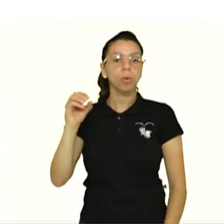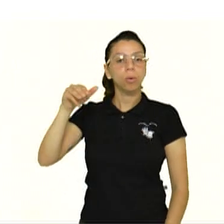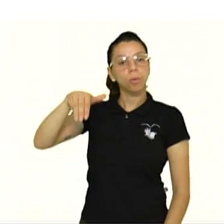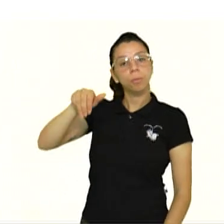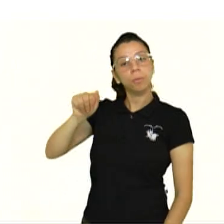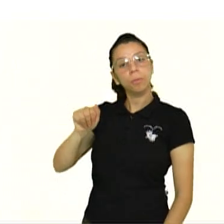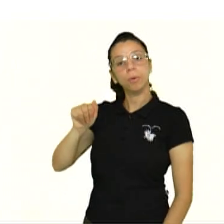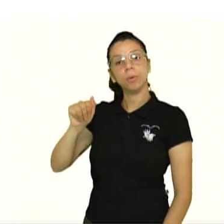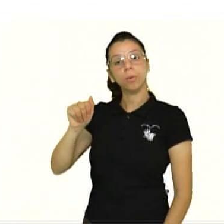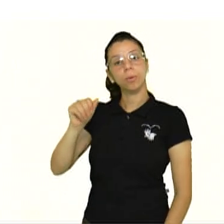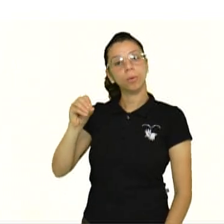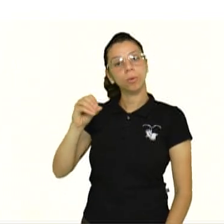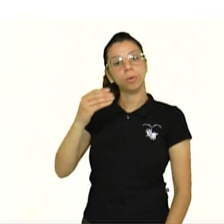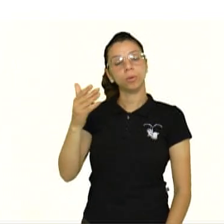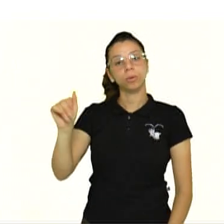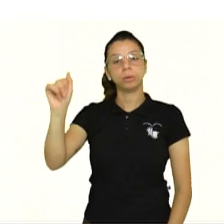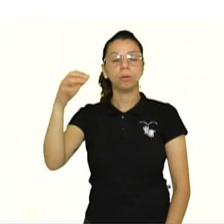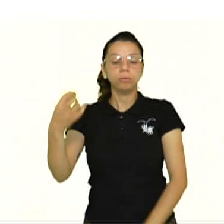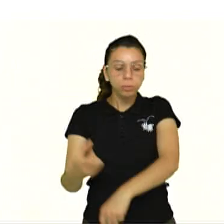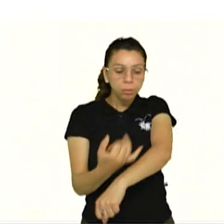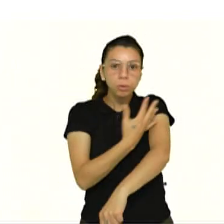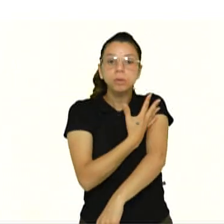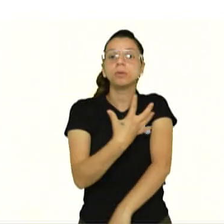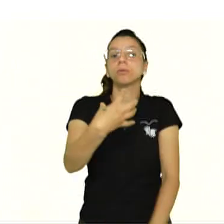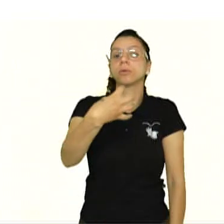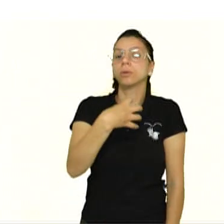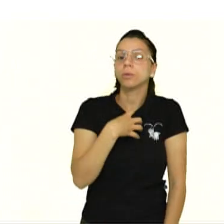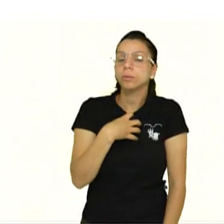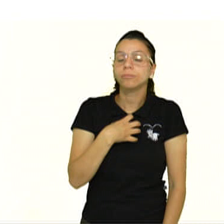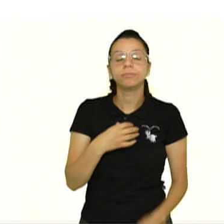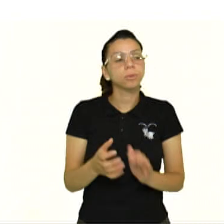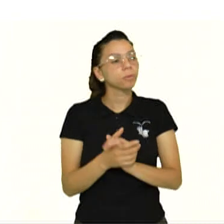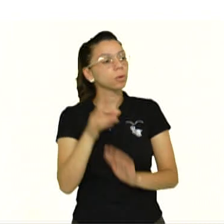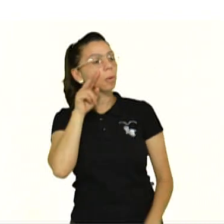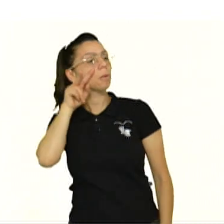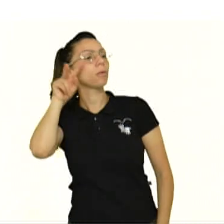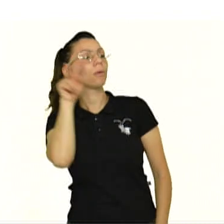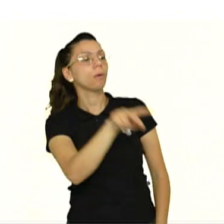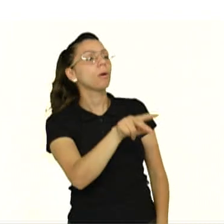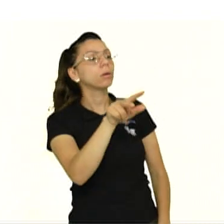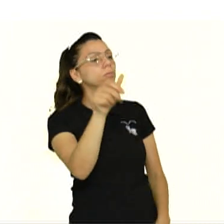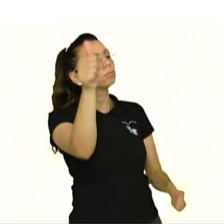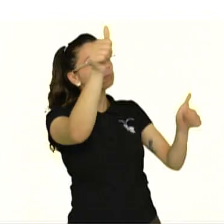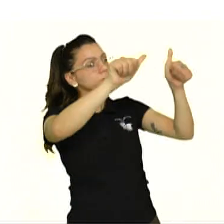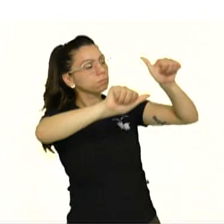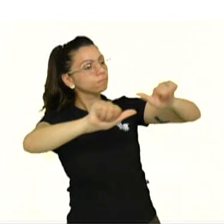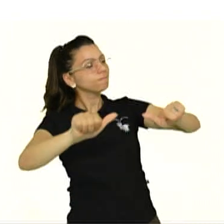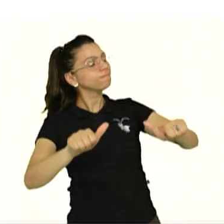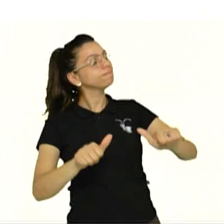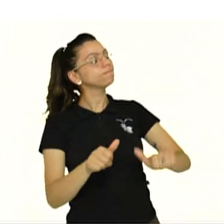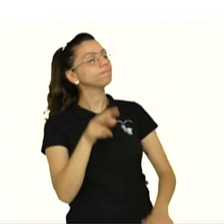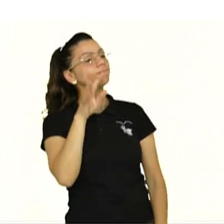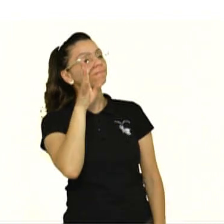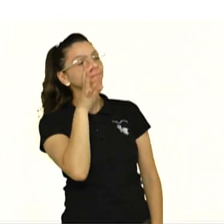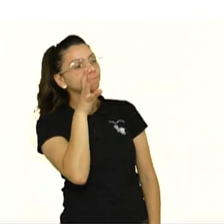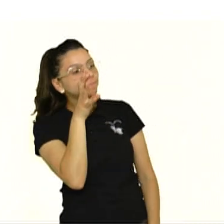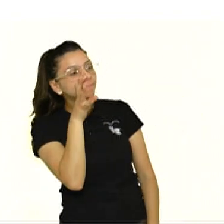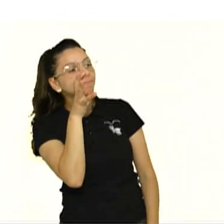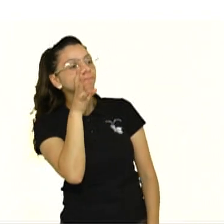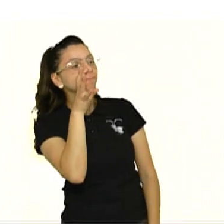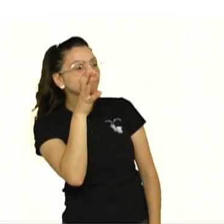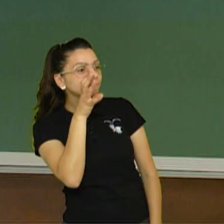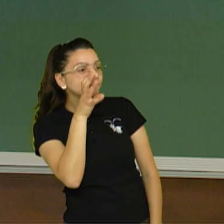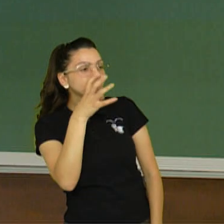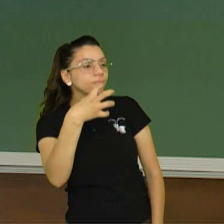comoção dos sentimentos. Quando você olha para uma obra e esta obra te causa